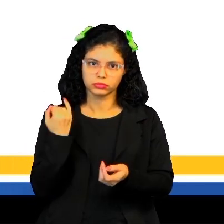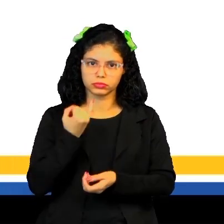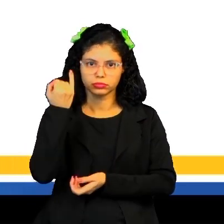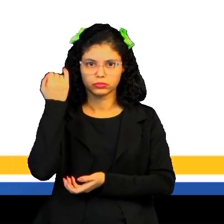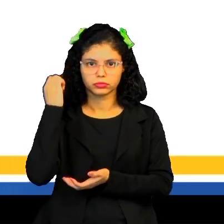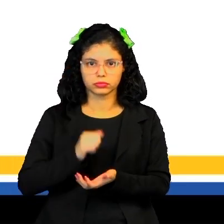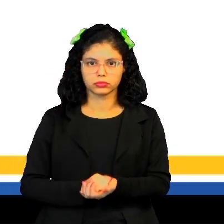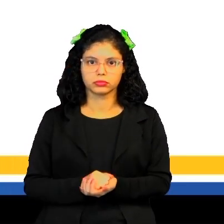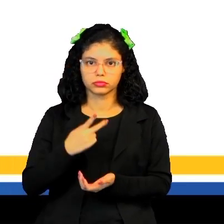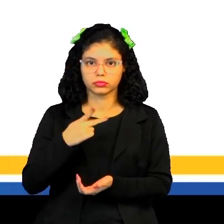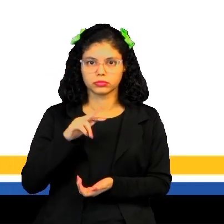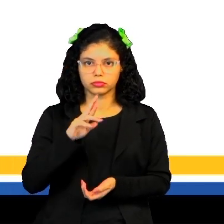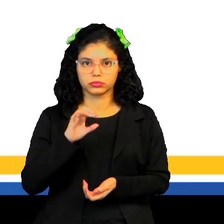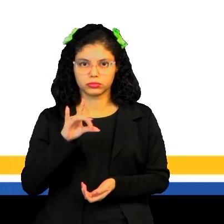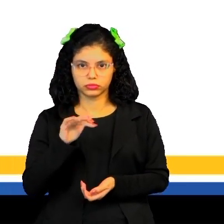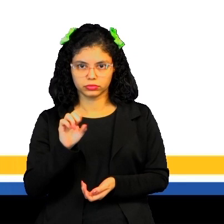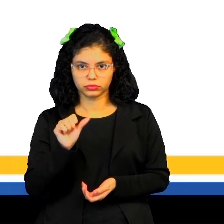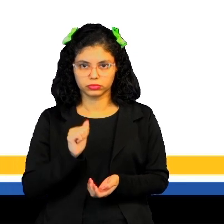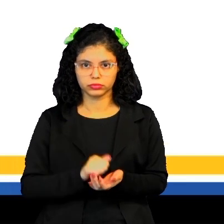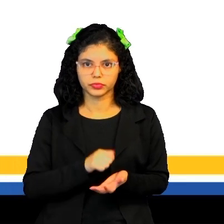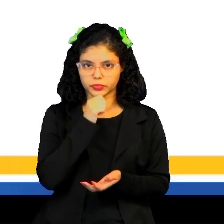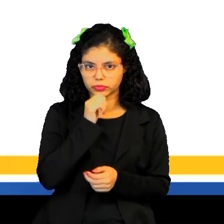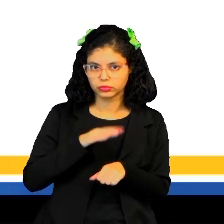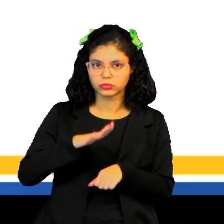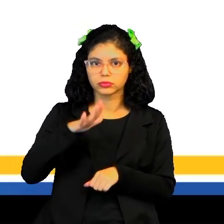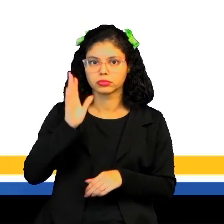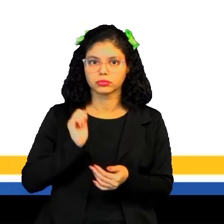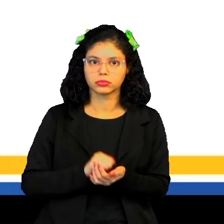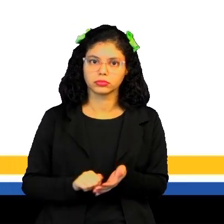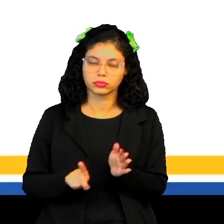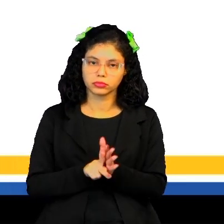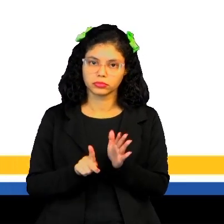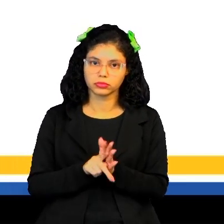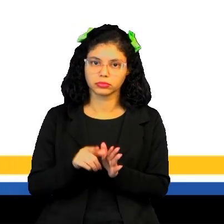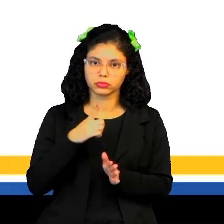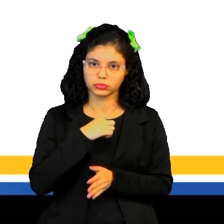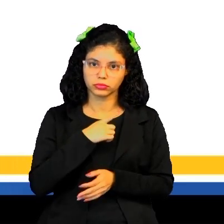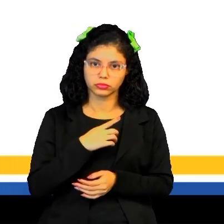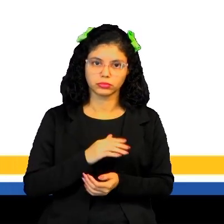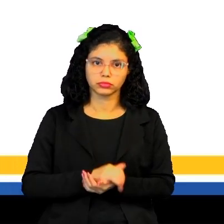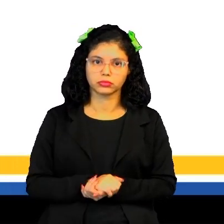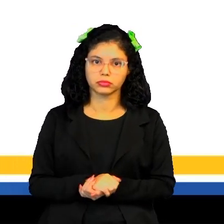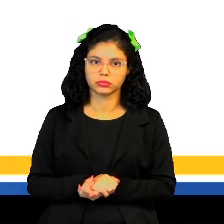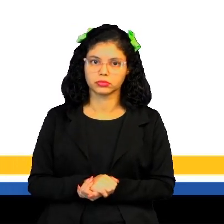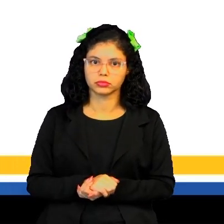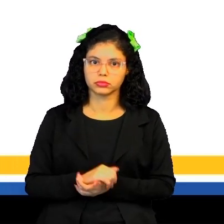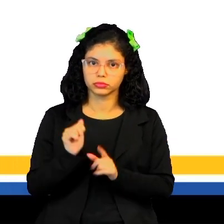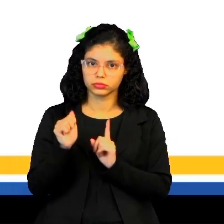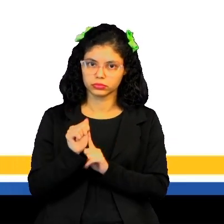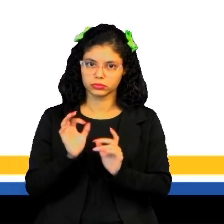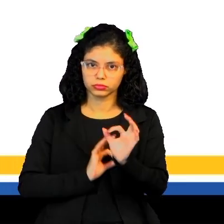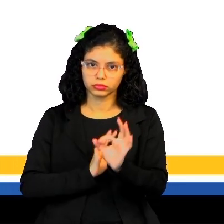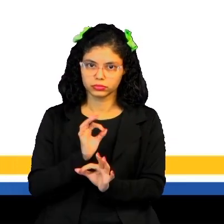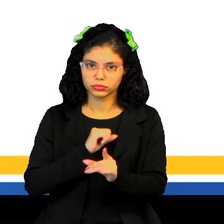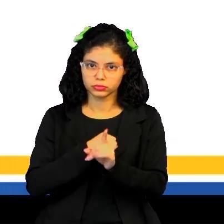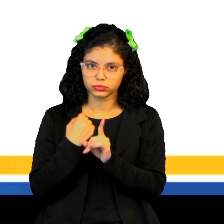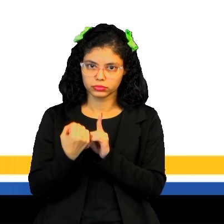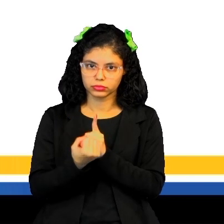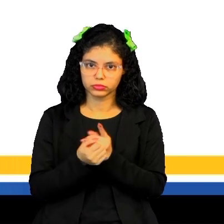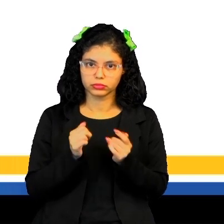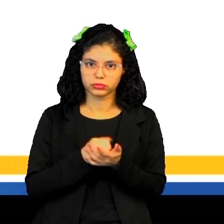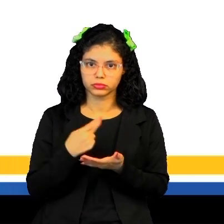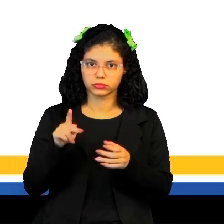civilizações posteriores e dentre os maiores legados deixados por ela, nós temos. Letra A organização